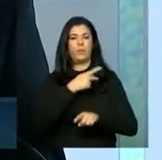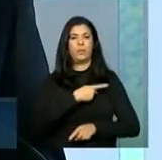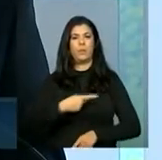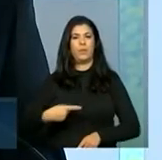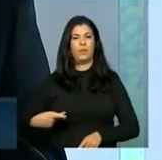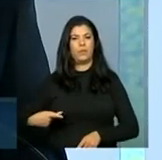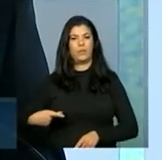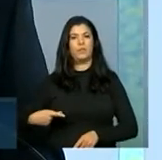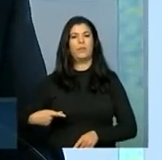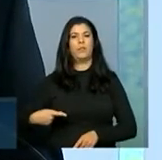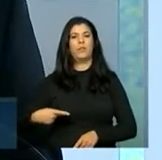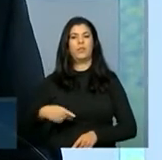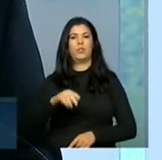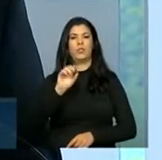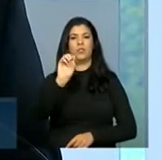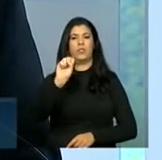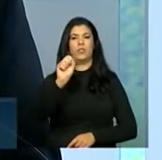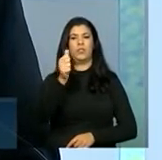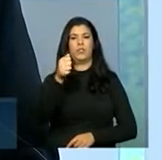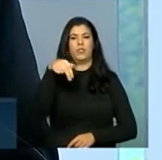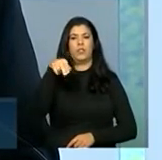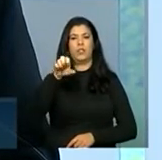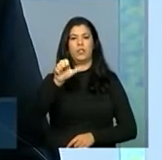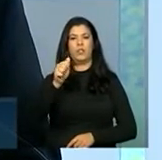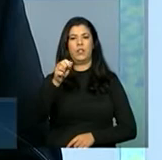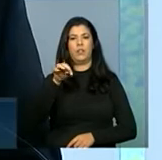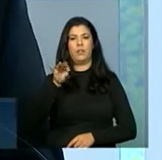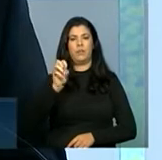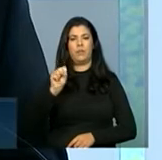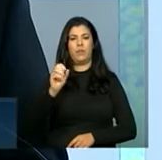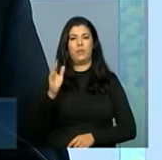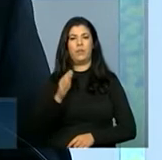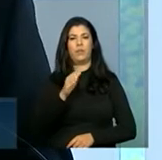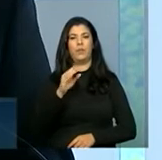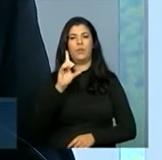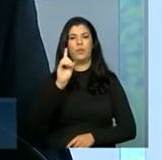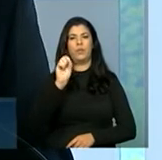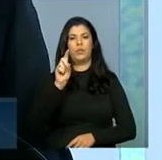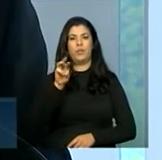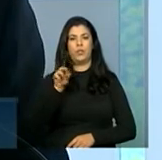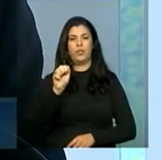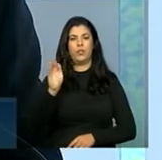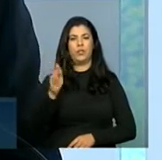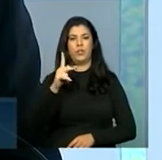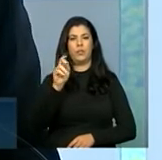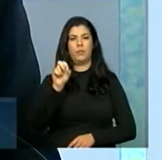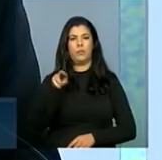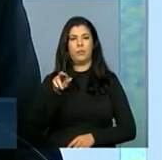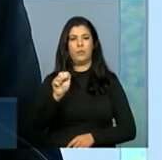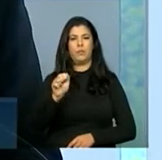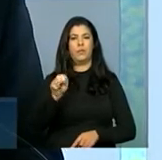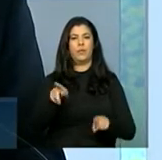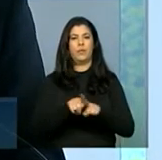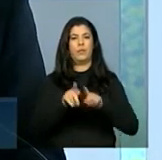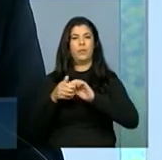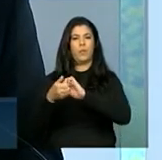do Estado de São Paulo de uma pena e complementar aqui